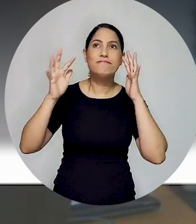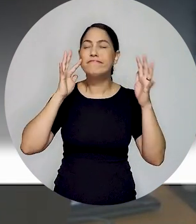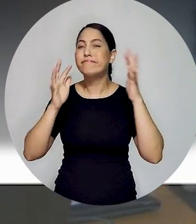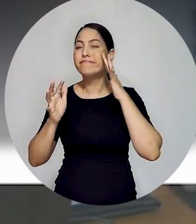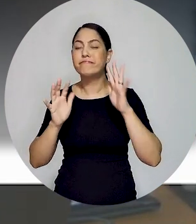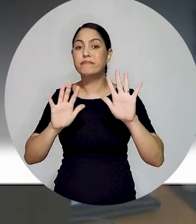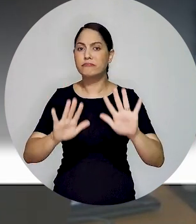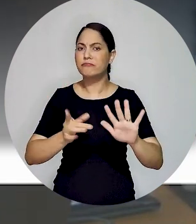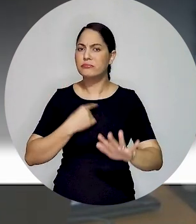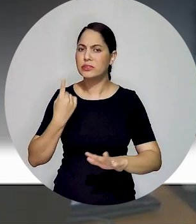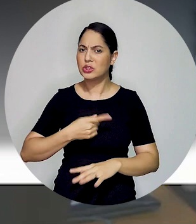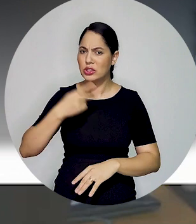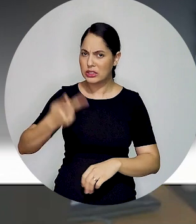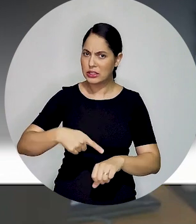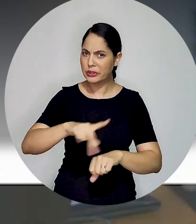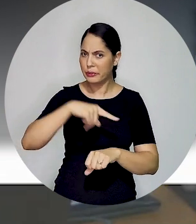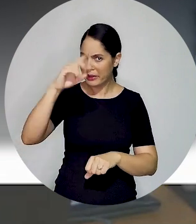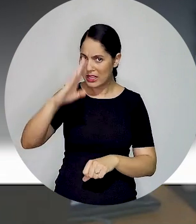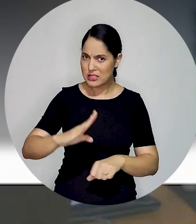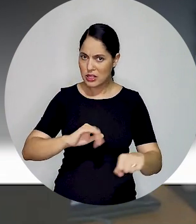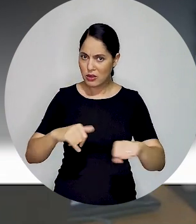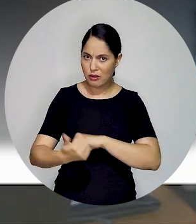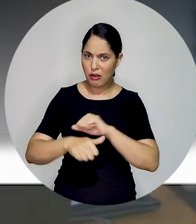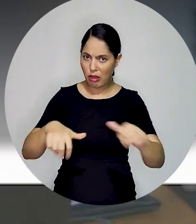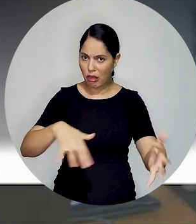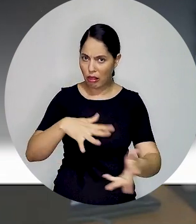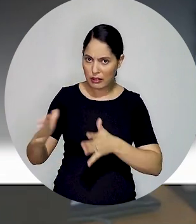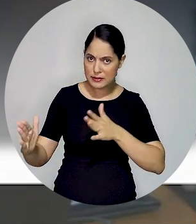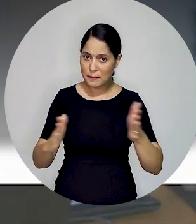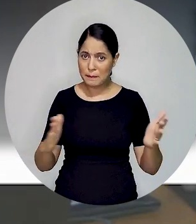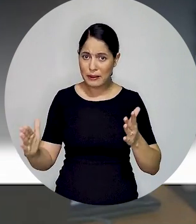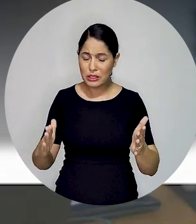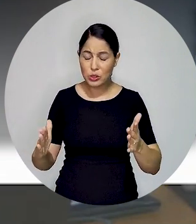parecer paradoxal, mas o que nós passamos recentemente